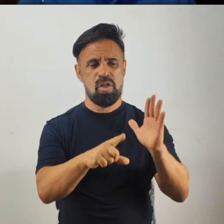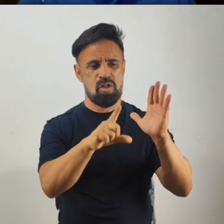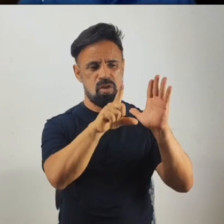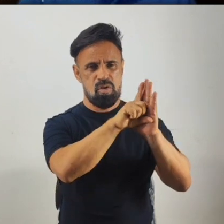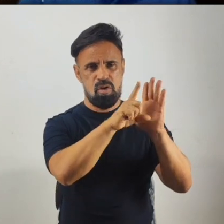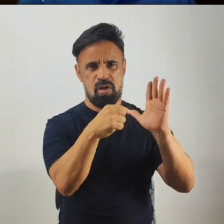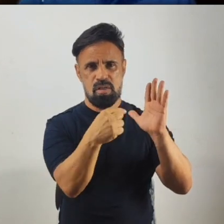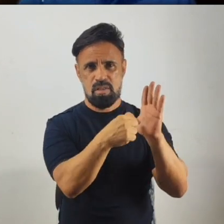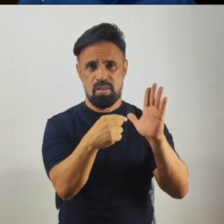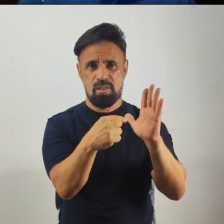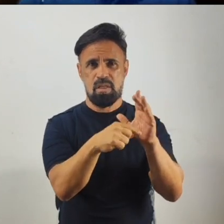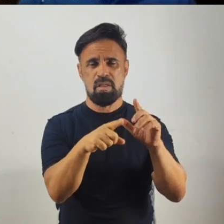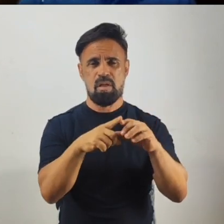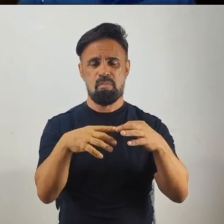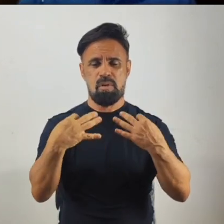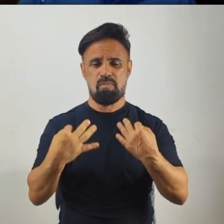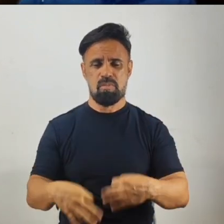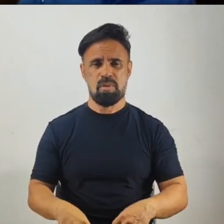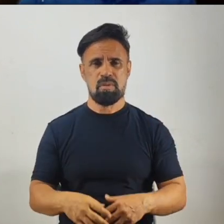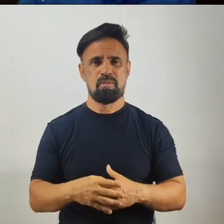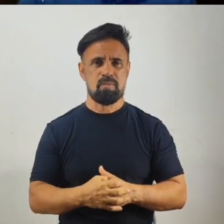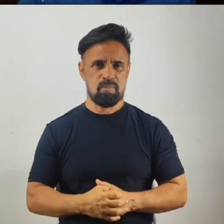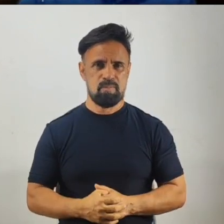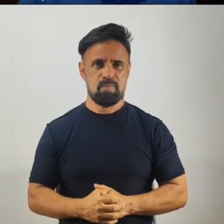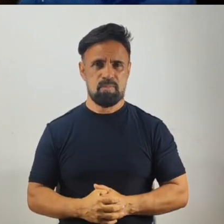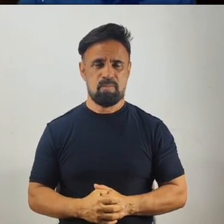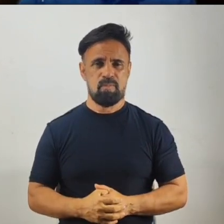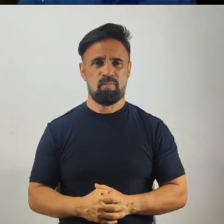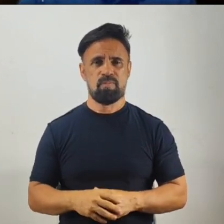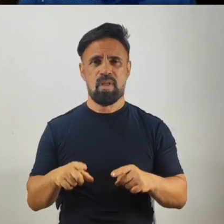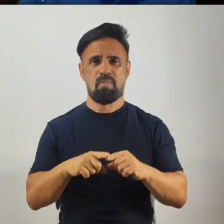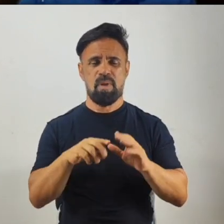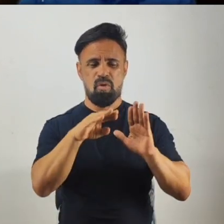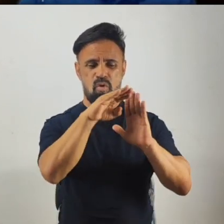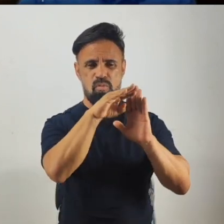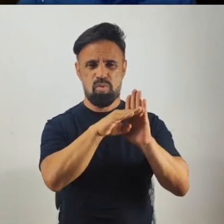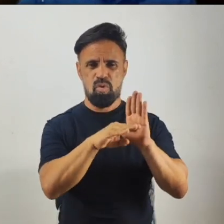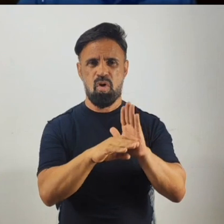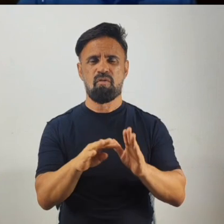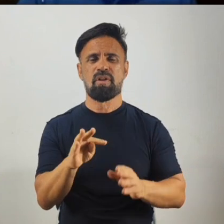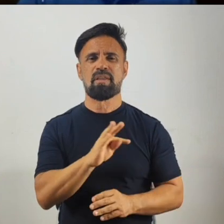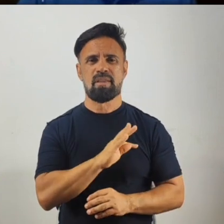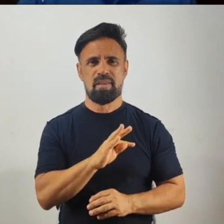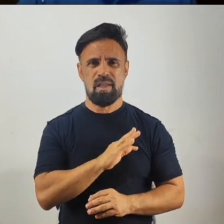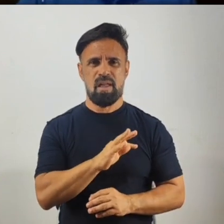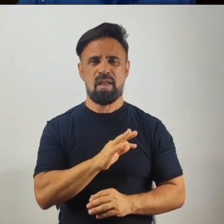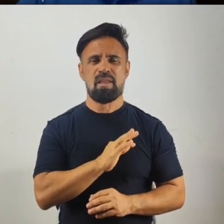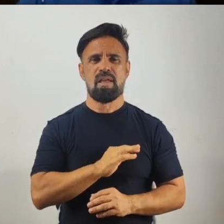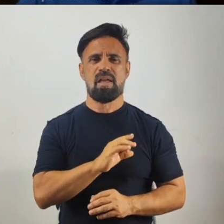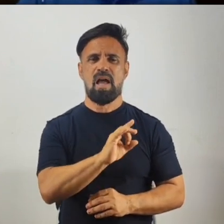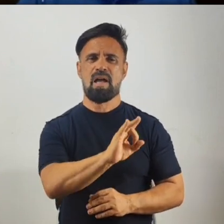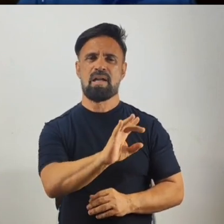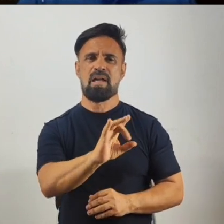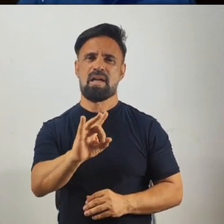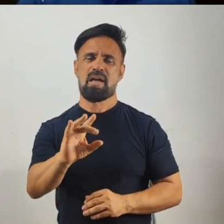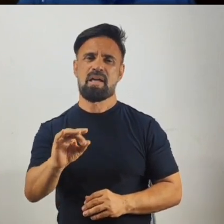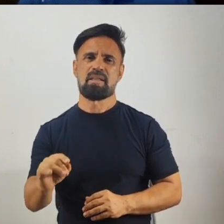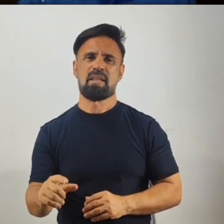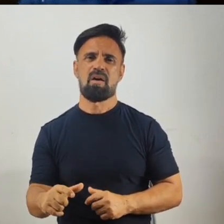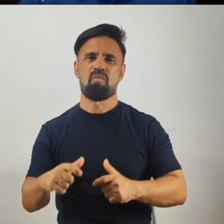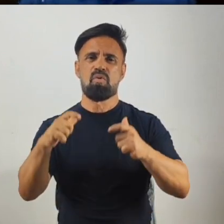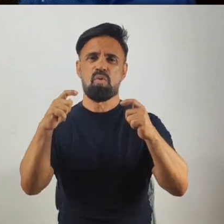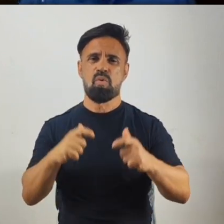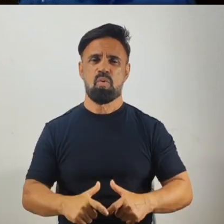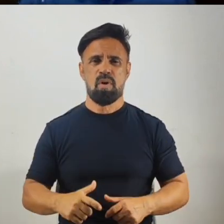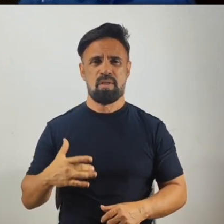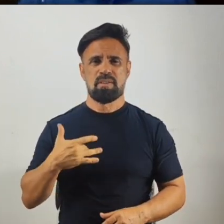existentes. Devem atender às exigências dos códigos de obras e posturas locais, assim como normas técnicas